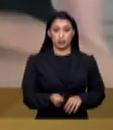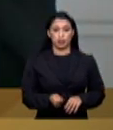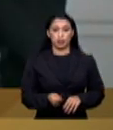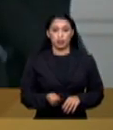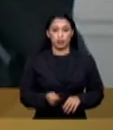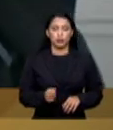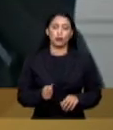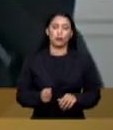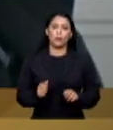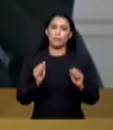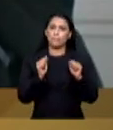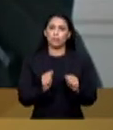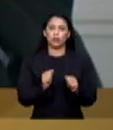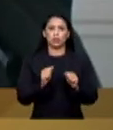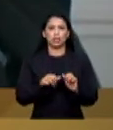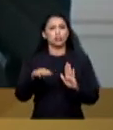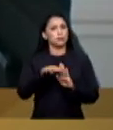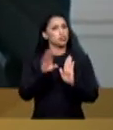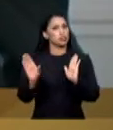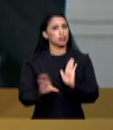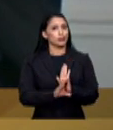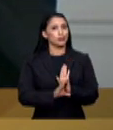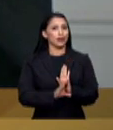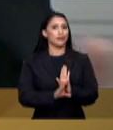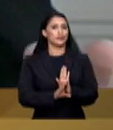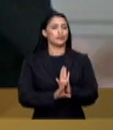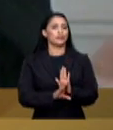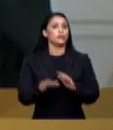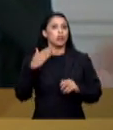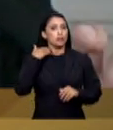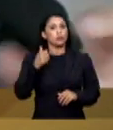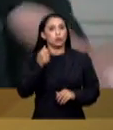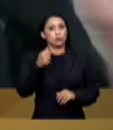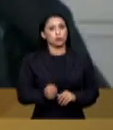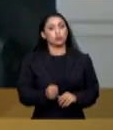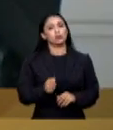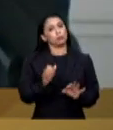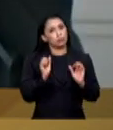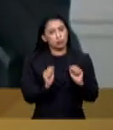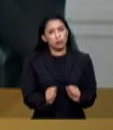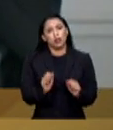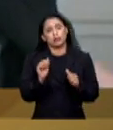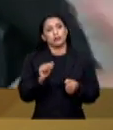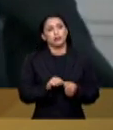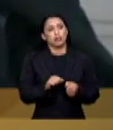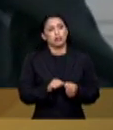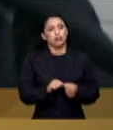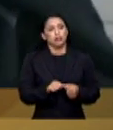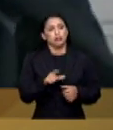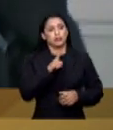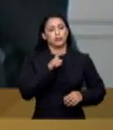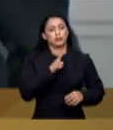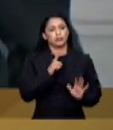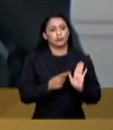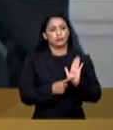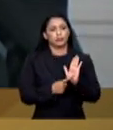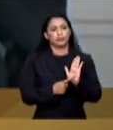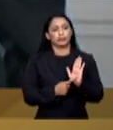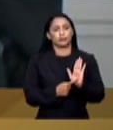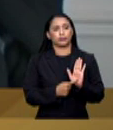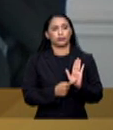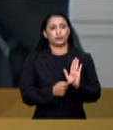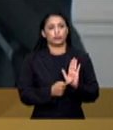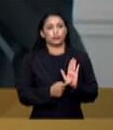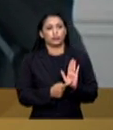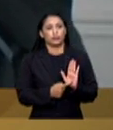o poder geral de cautela do magistrado. Está se prevendo uma faculdade, expressamente se está prevendo uma